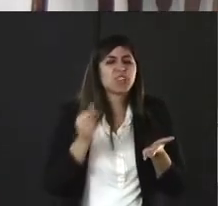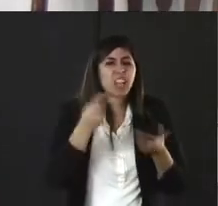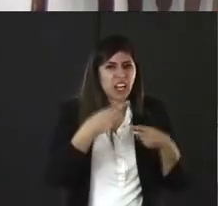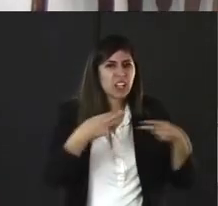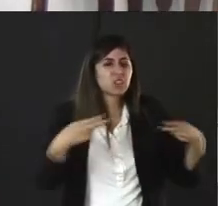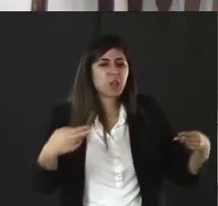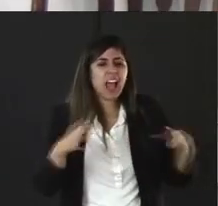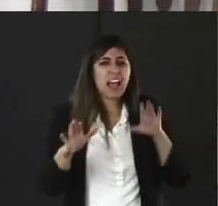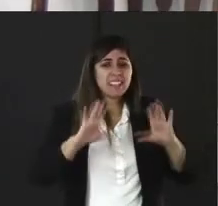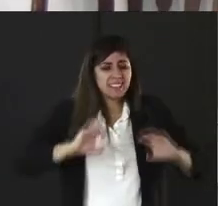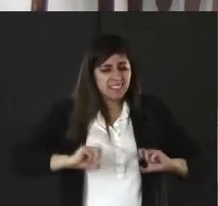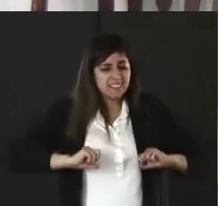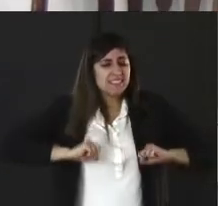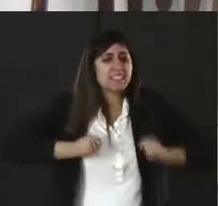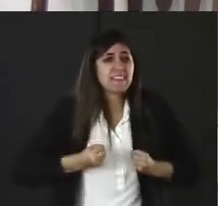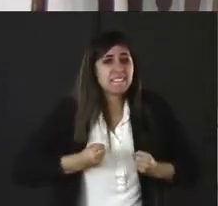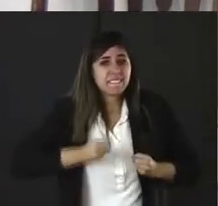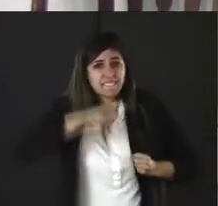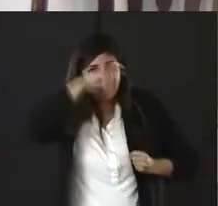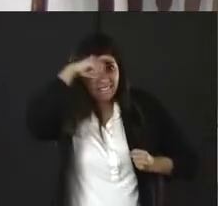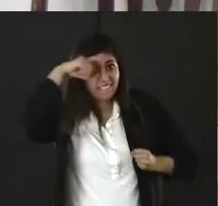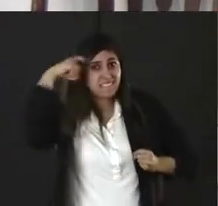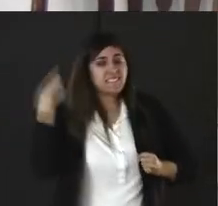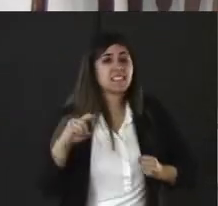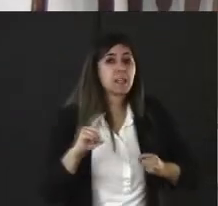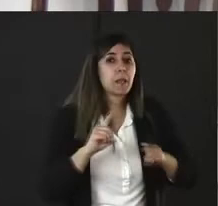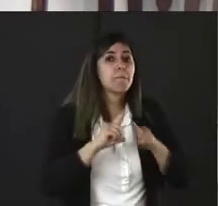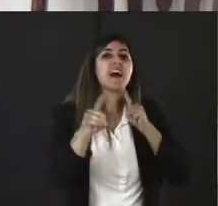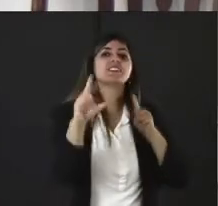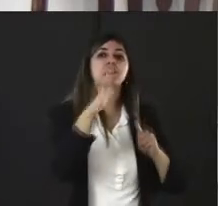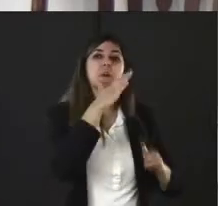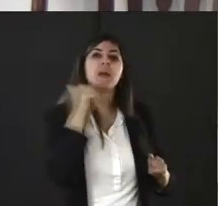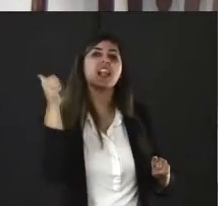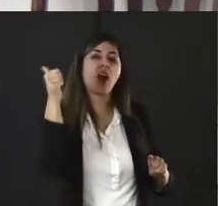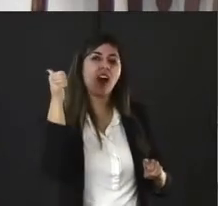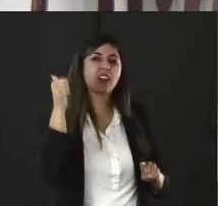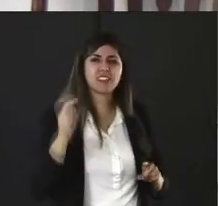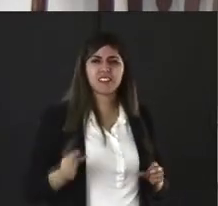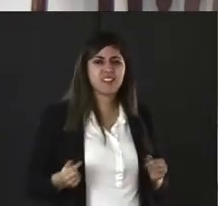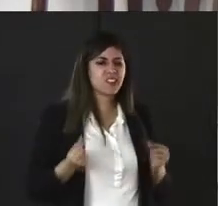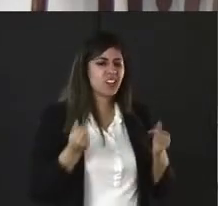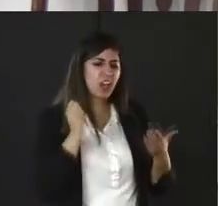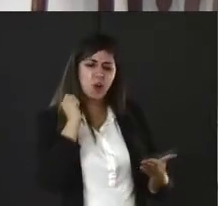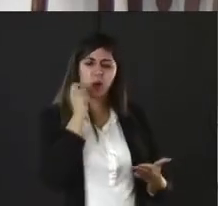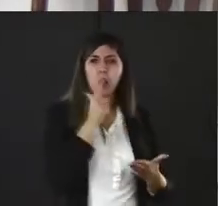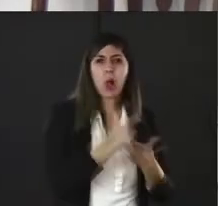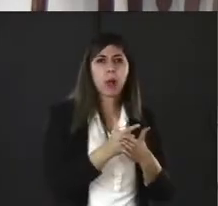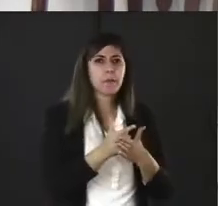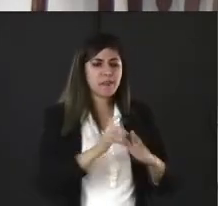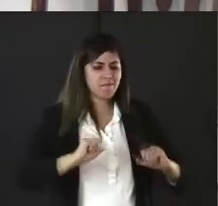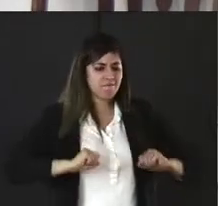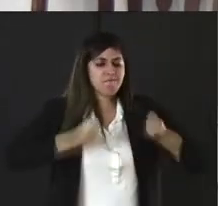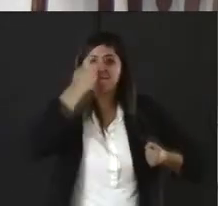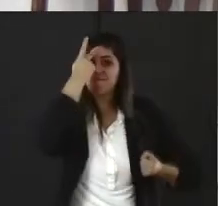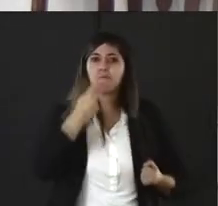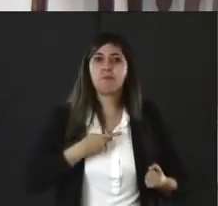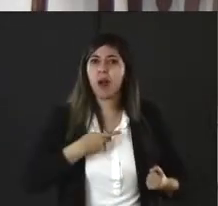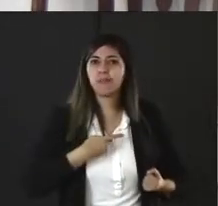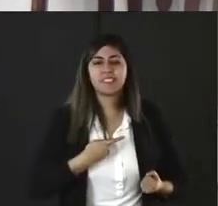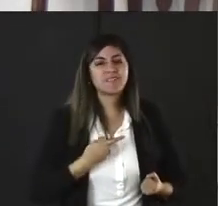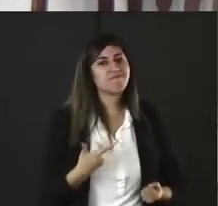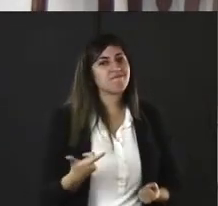esforcemos nós aprimoramos o melhor dos nossos recursos não são suficientes para